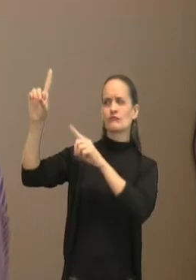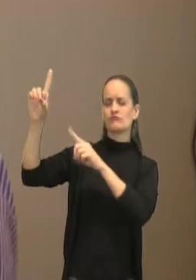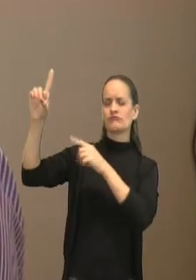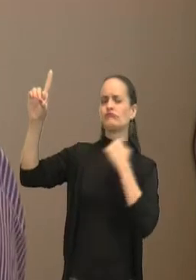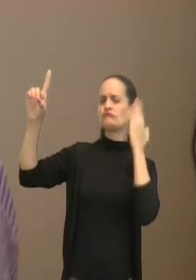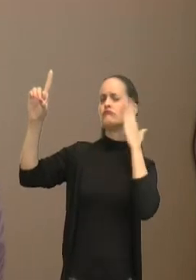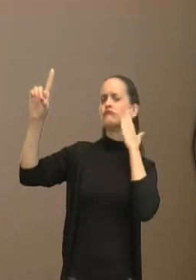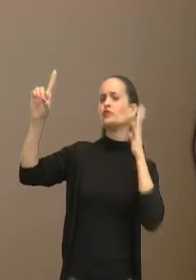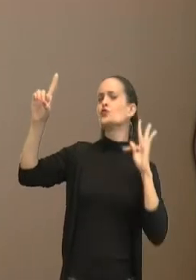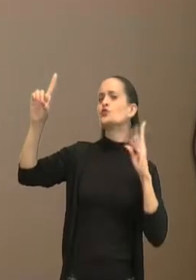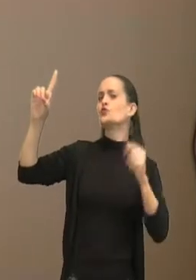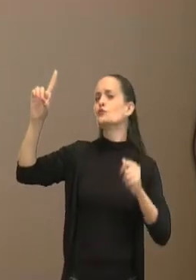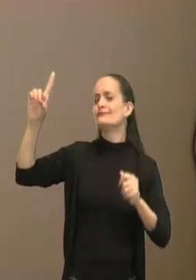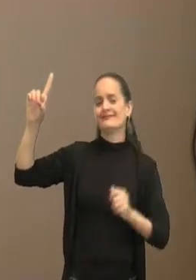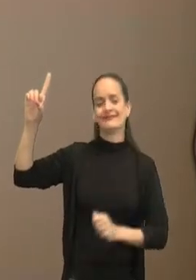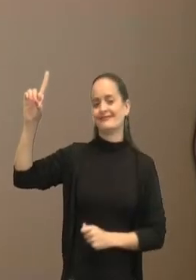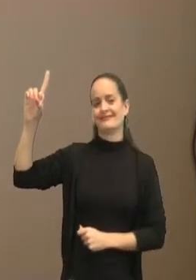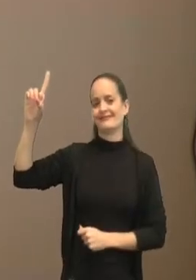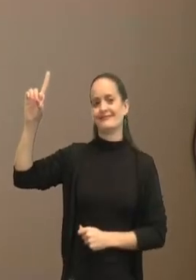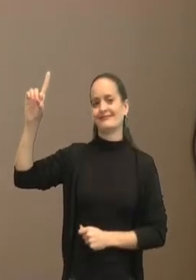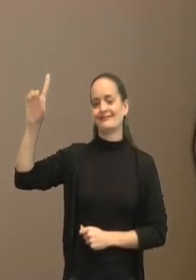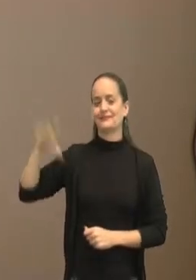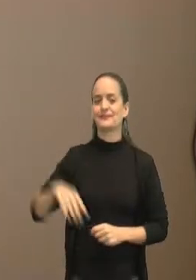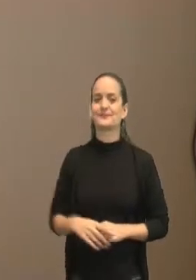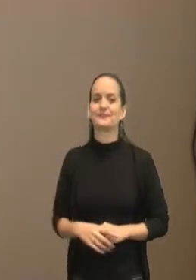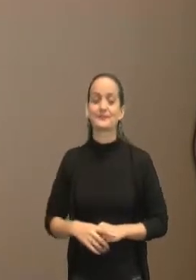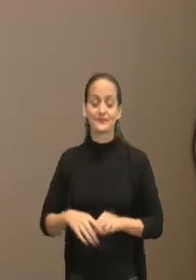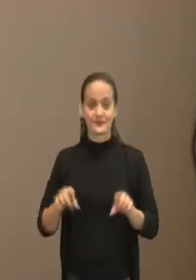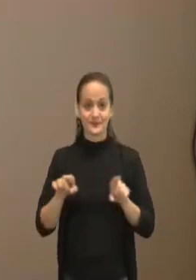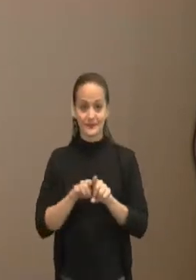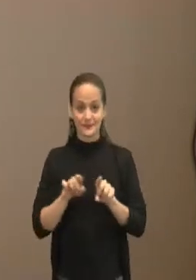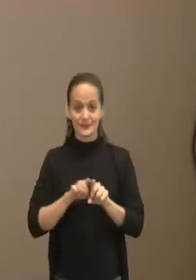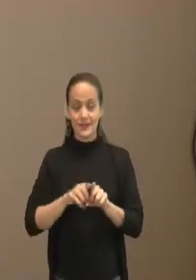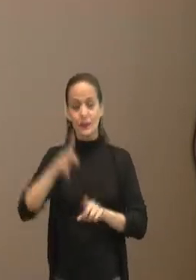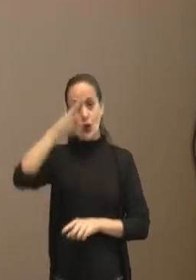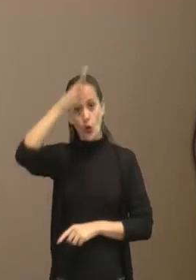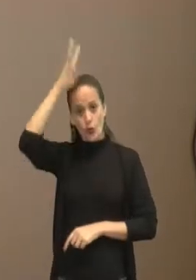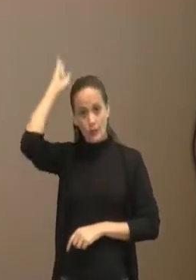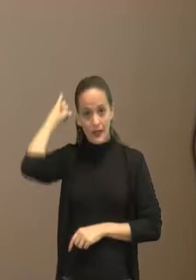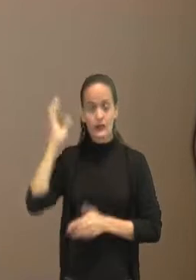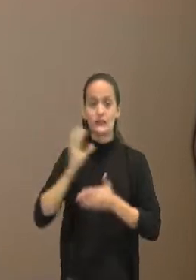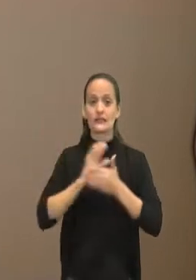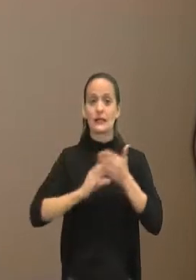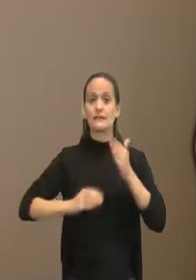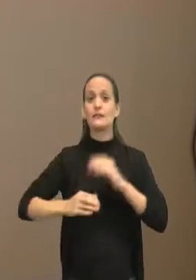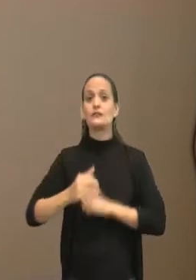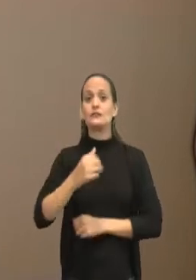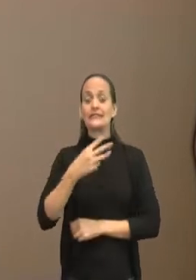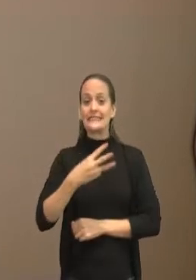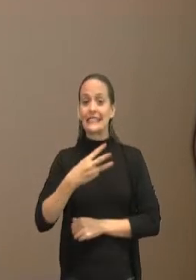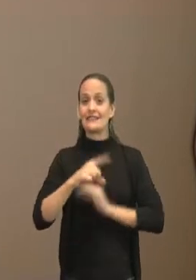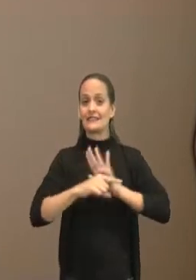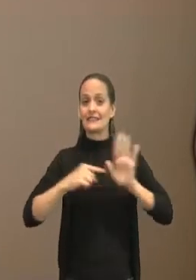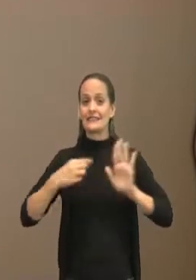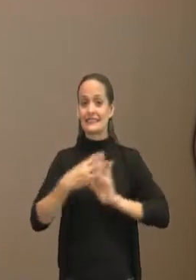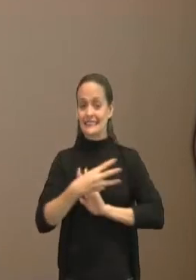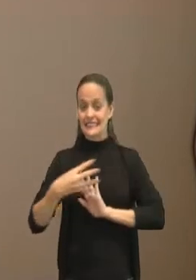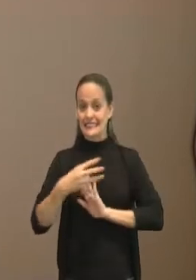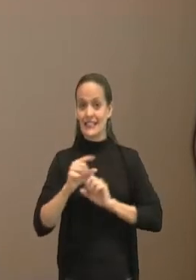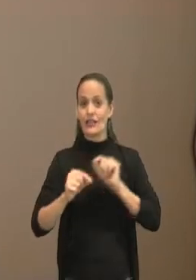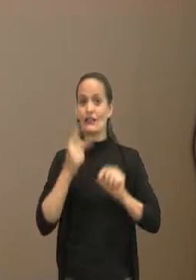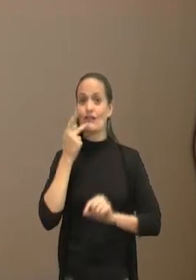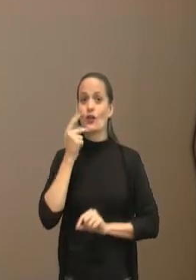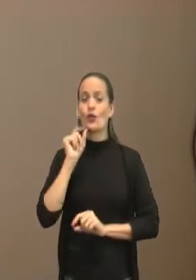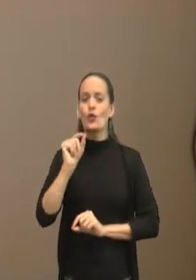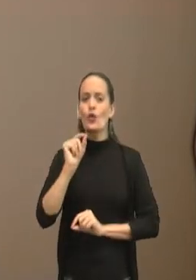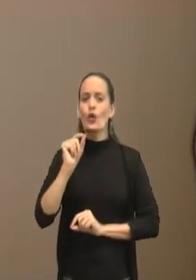Paulo escreveu aos Romanos, no capítulo 11, dos versos 33 a 36, quando ele diz, ó profundidade da riqueza e